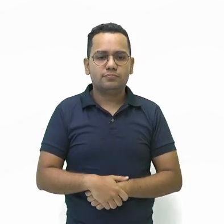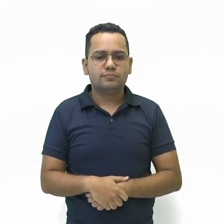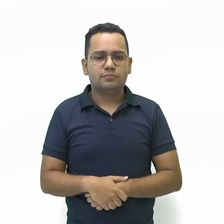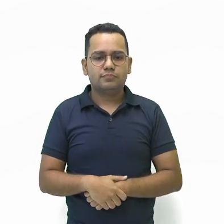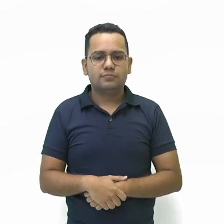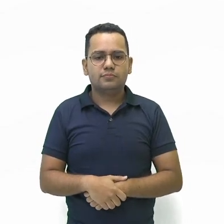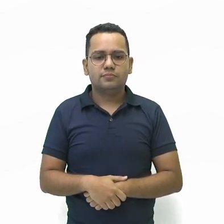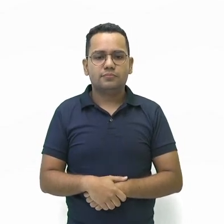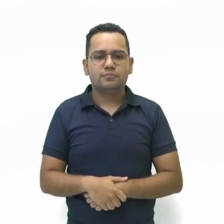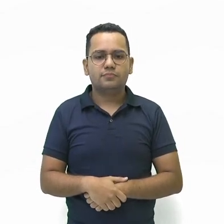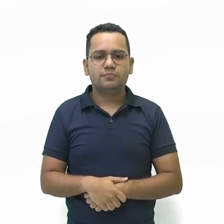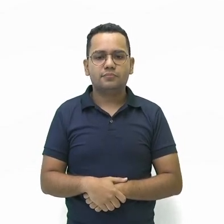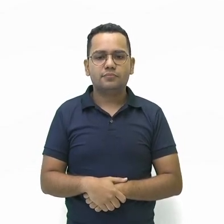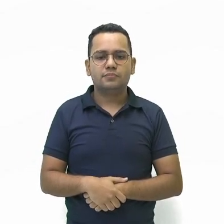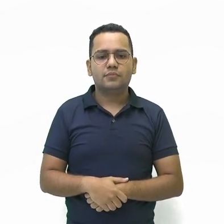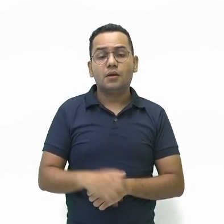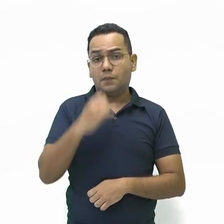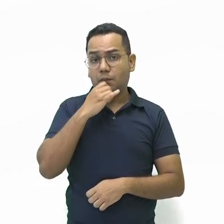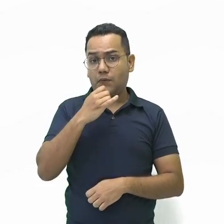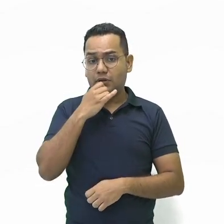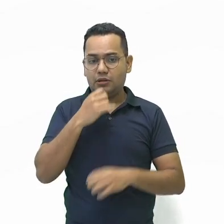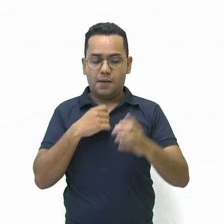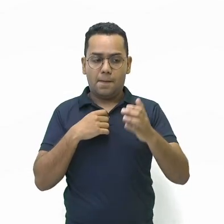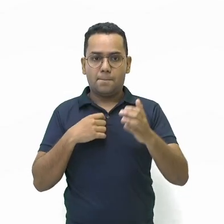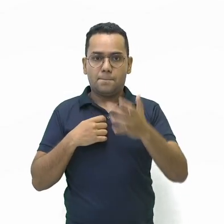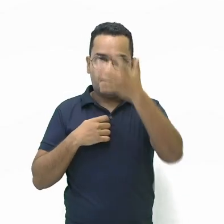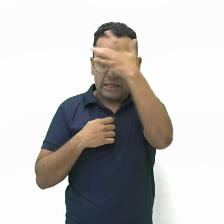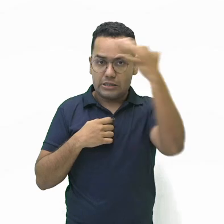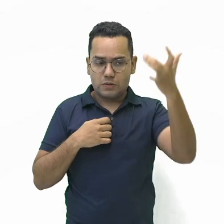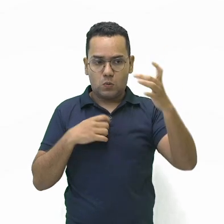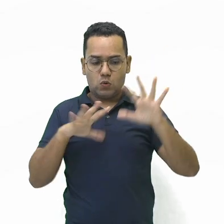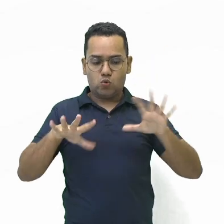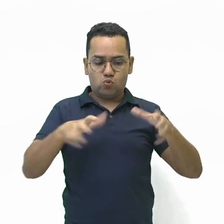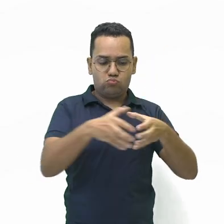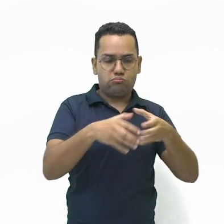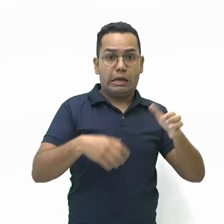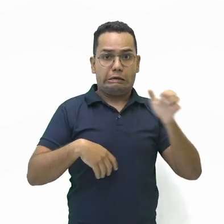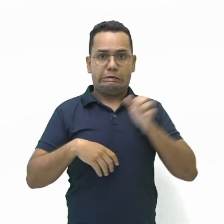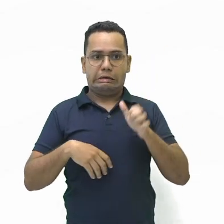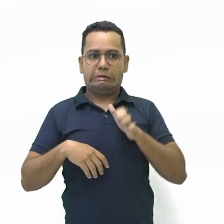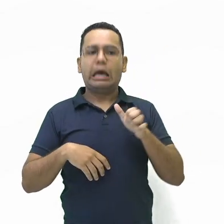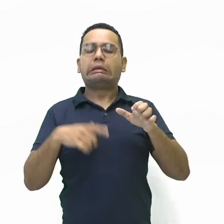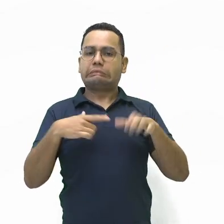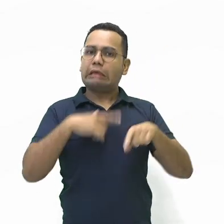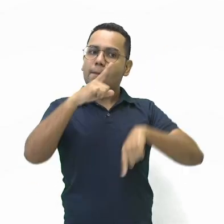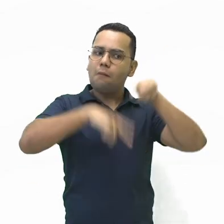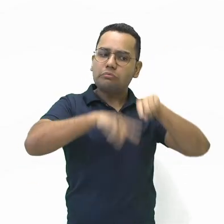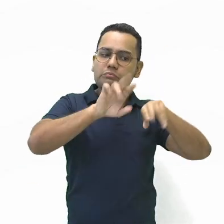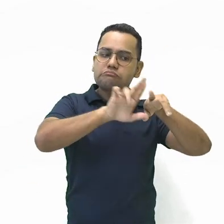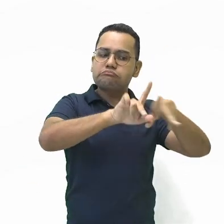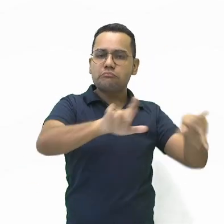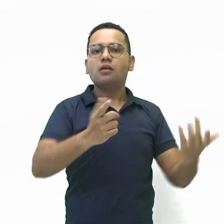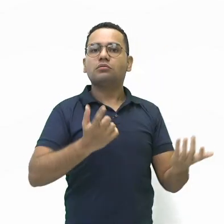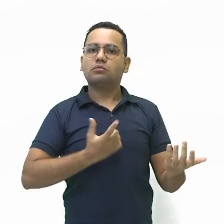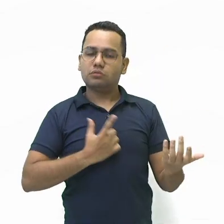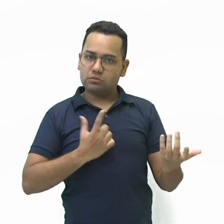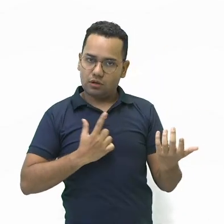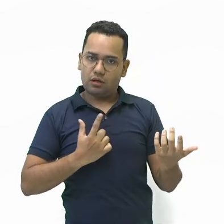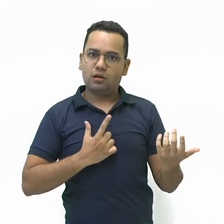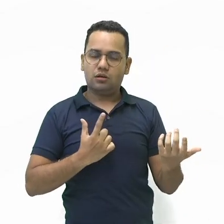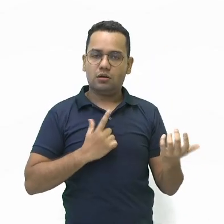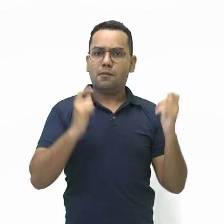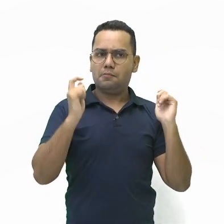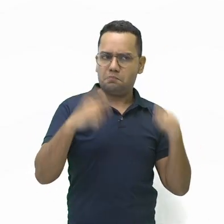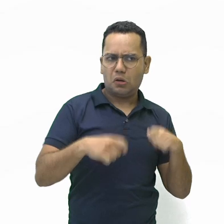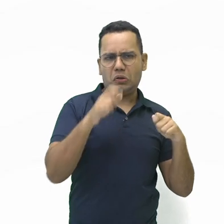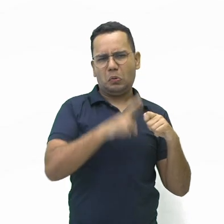a tudo isso, né? Pessoas mais ricas têm acesso a tudo isso, né? Têm como consumir, como viver esse mundo